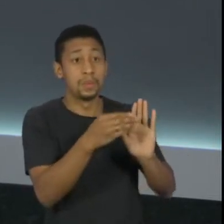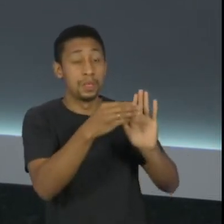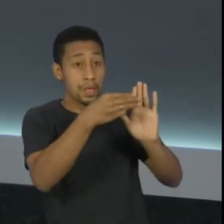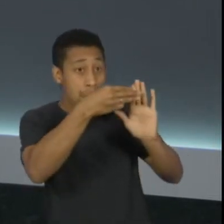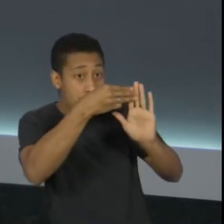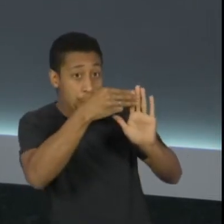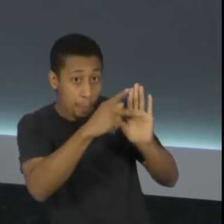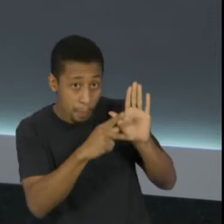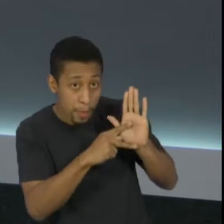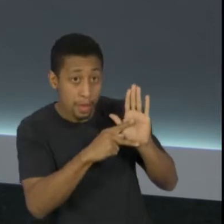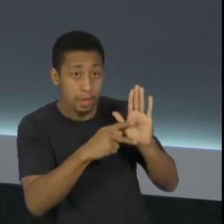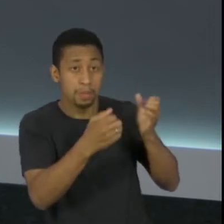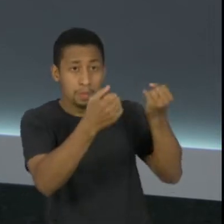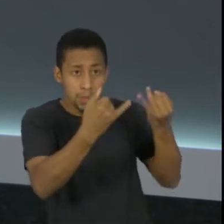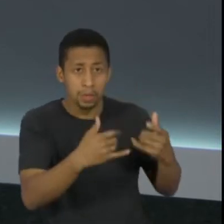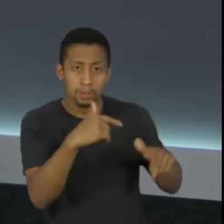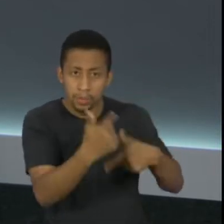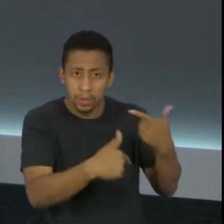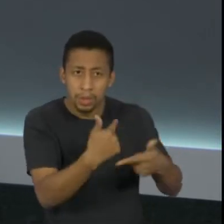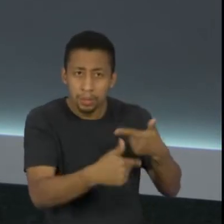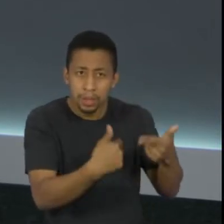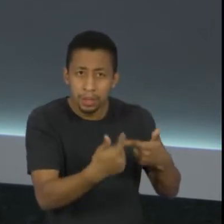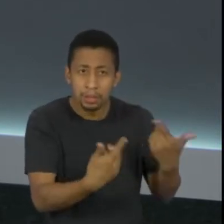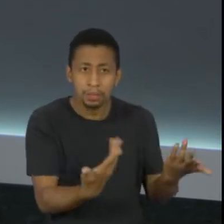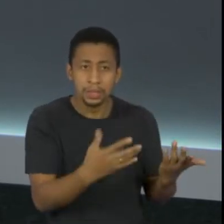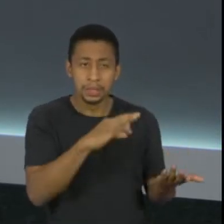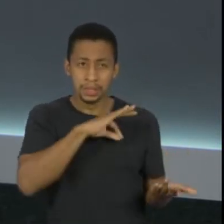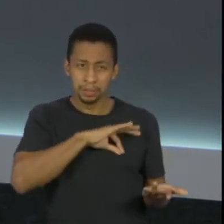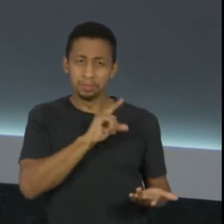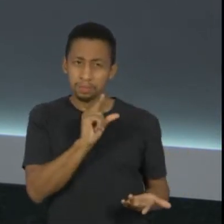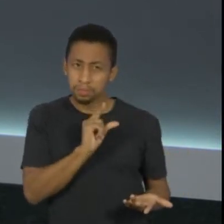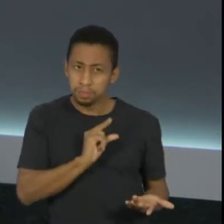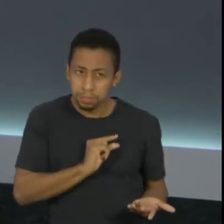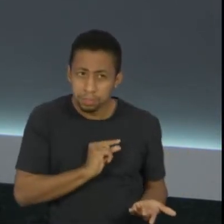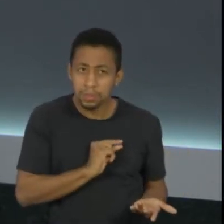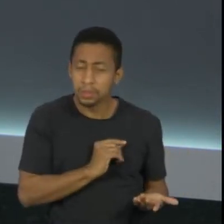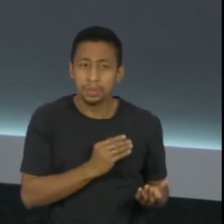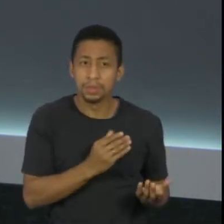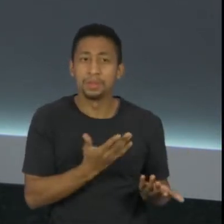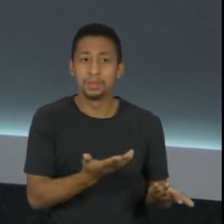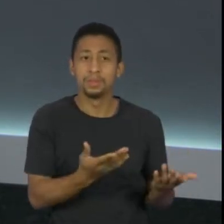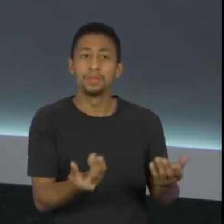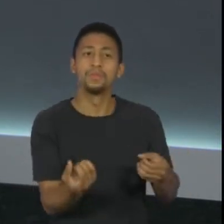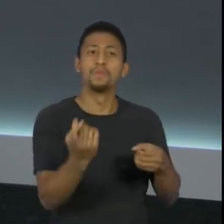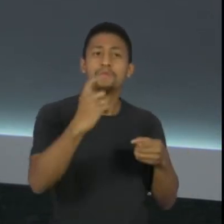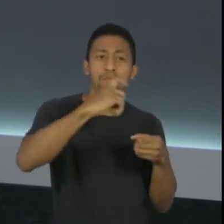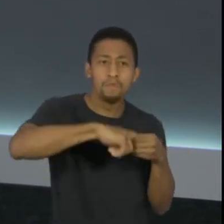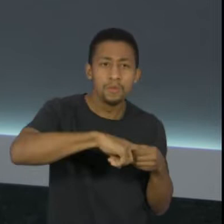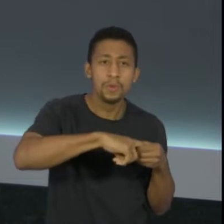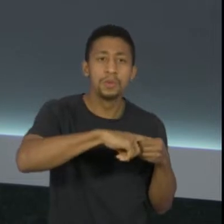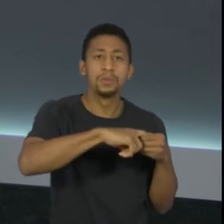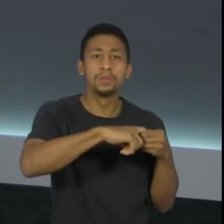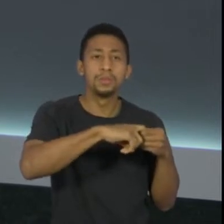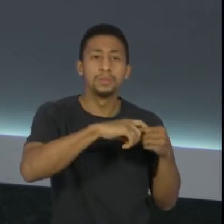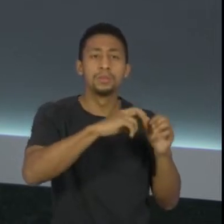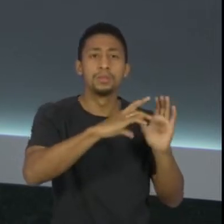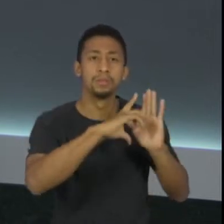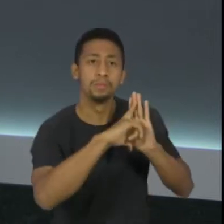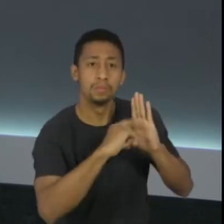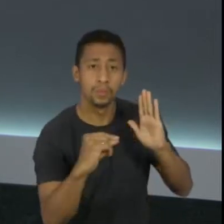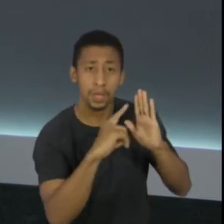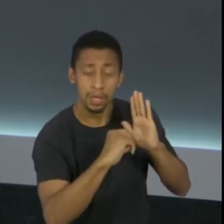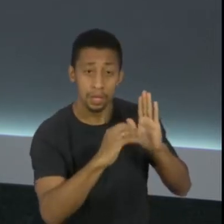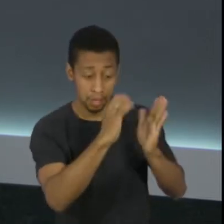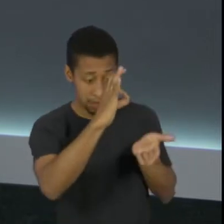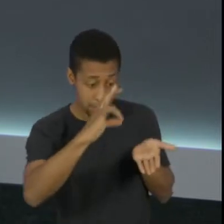redução salarial, foi aprovada no Congresso, está de volta ao Planalto para assinatura e, portanto, tudo indica que ela vai entrar em vigor e ela